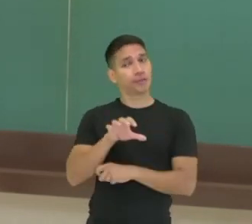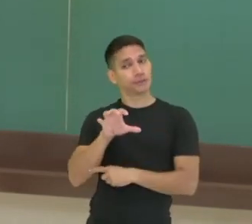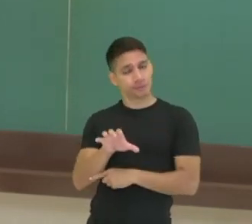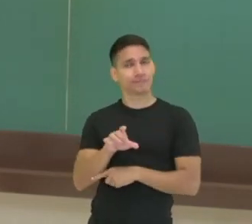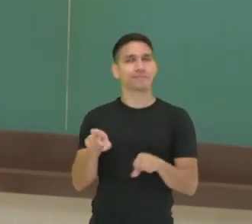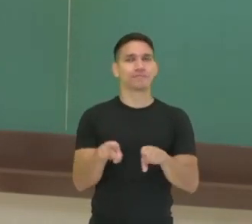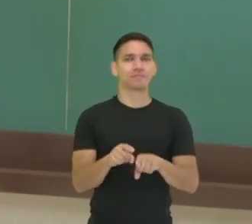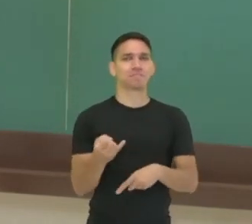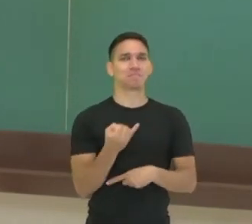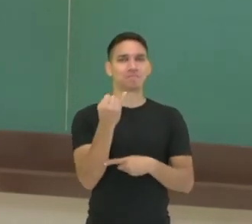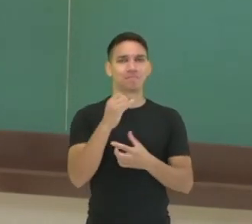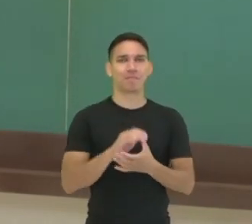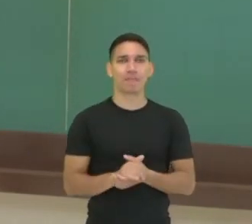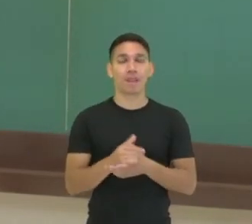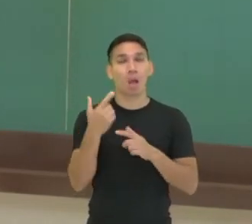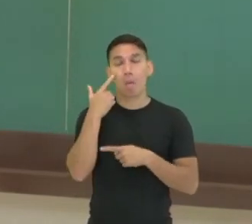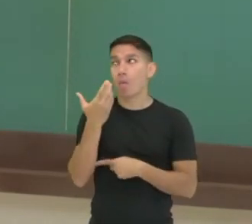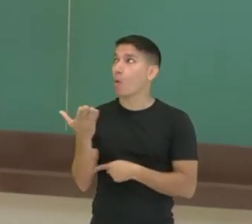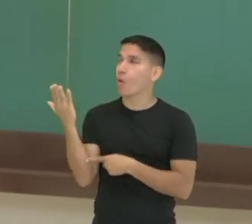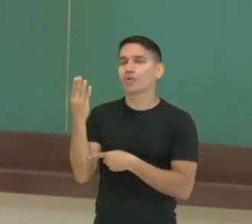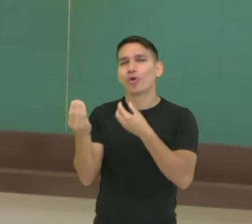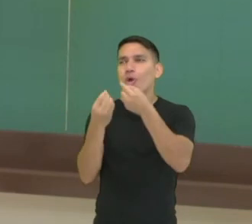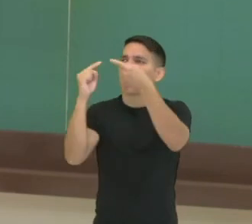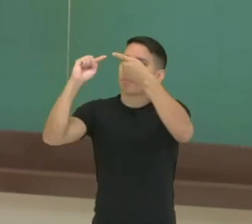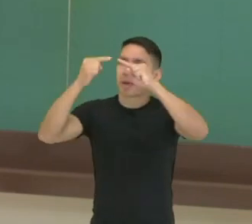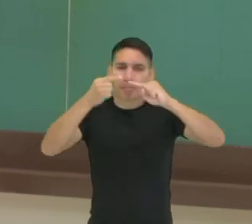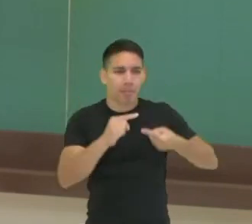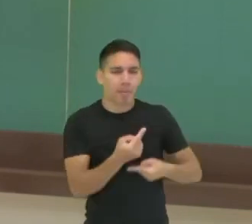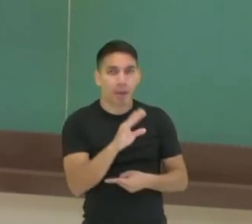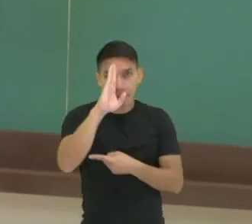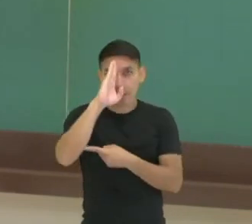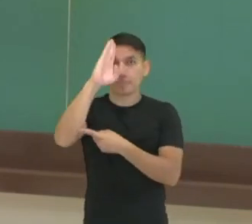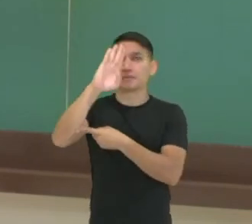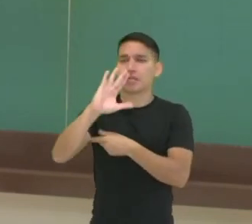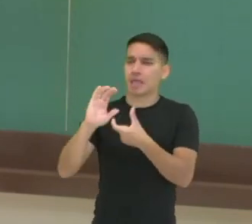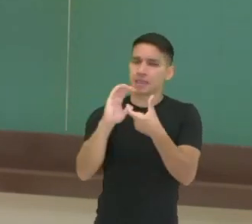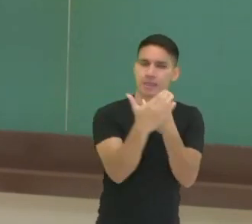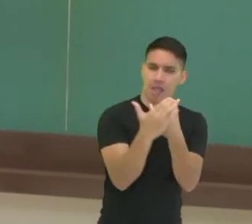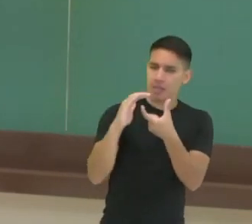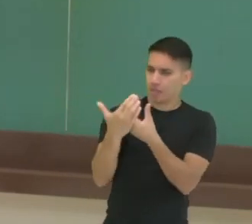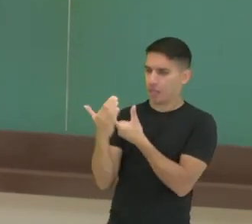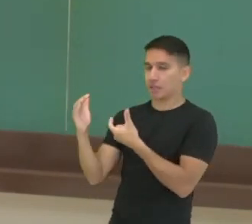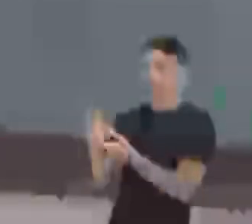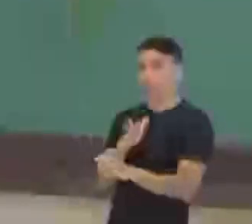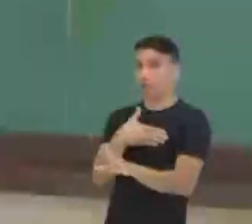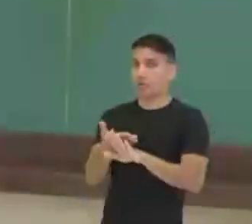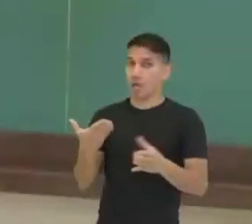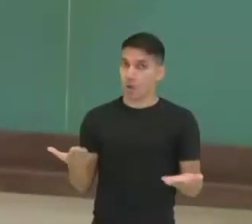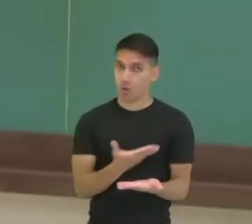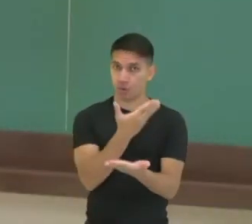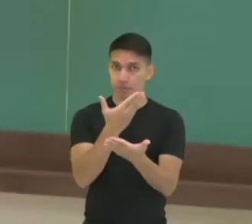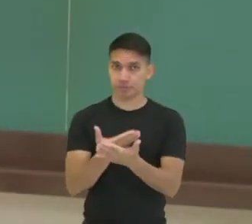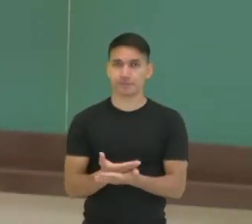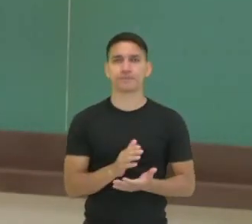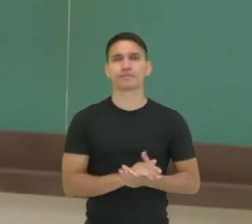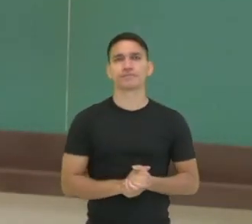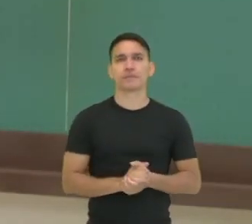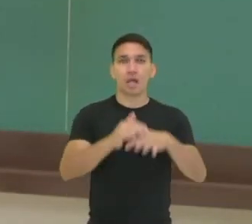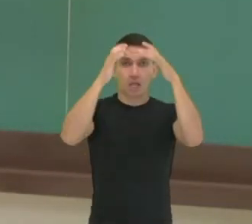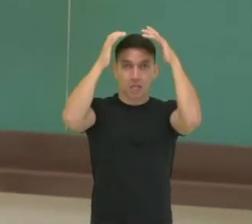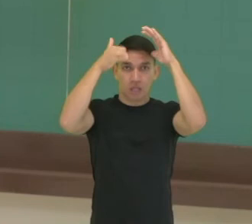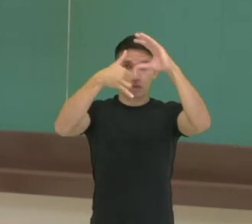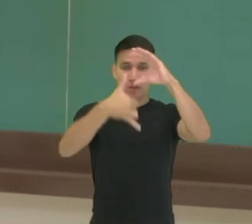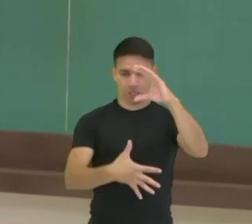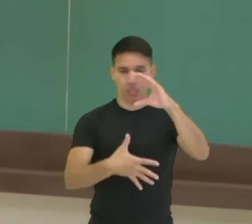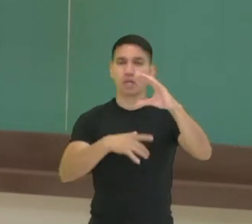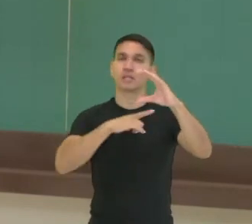E aqui nós temos um mapa conceitual com os principais termos que nós vimos até agora. O sistema nervoso é